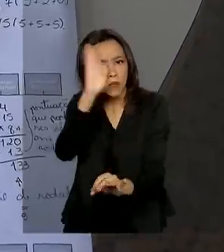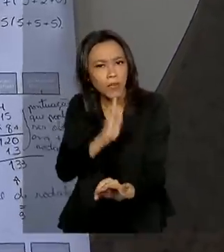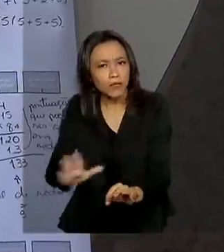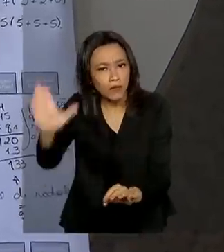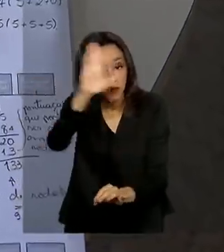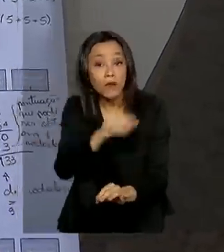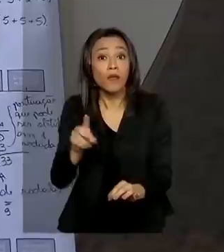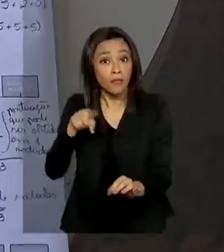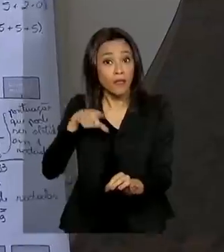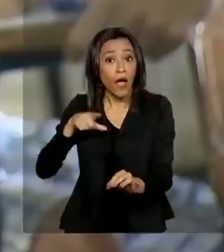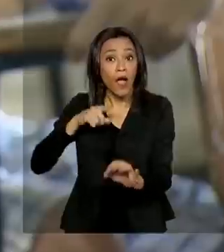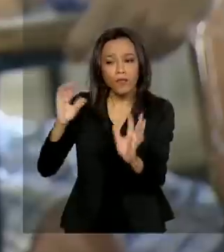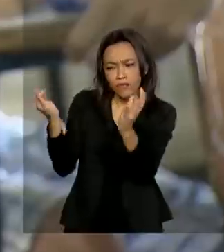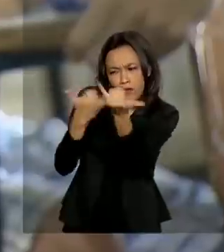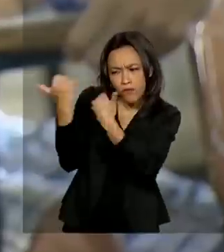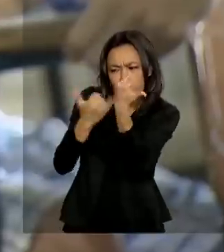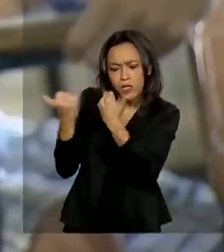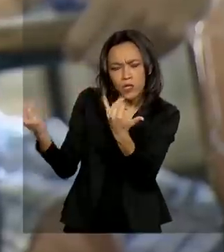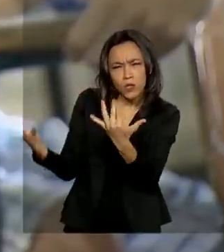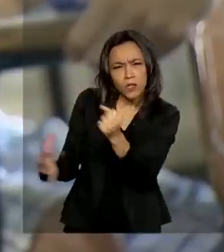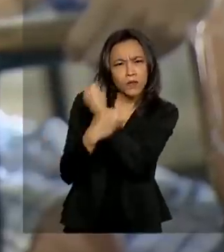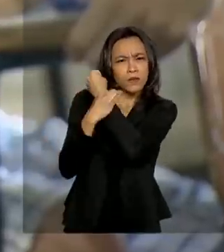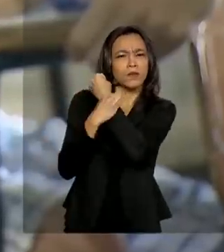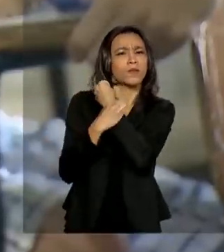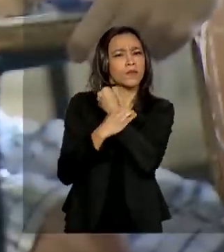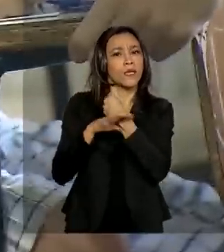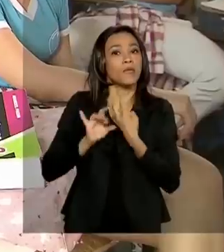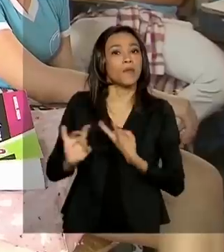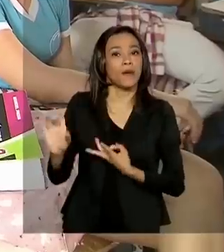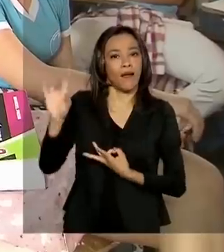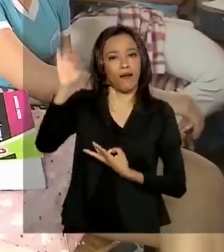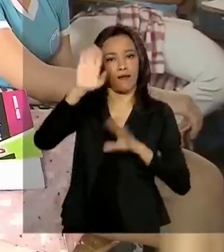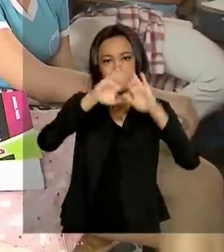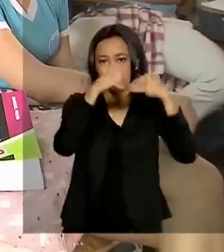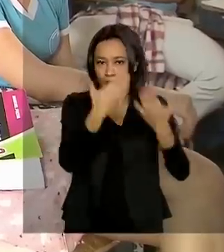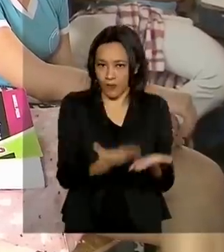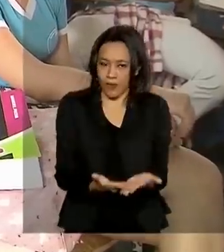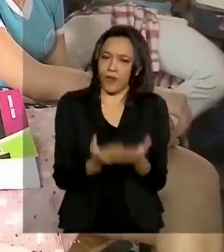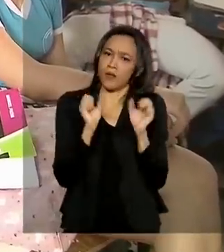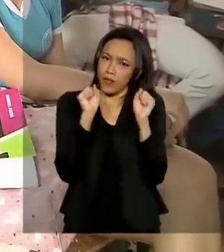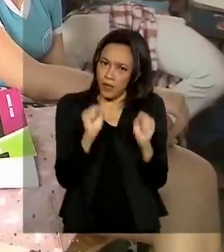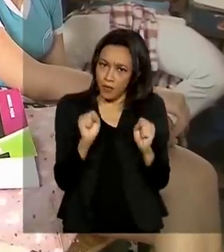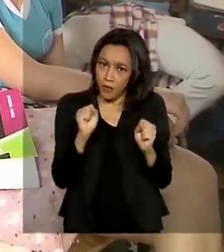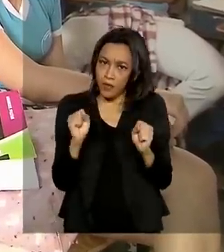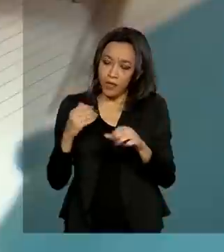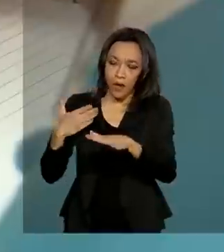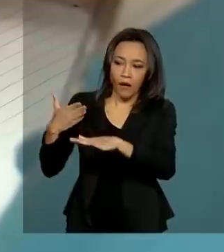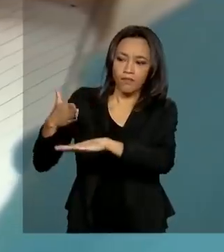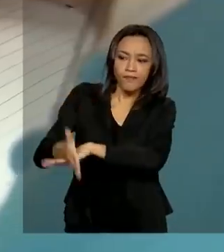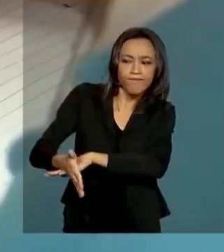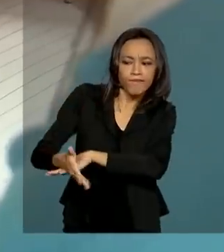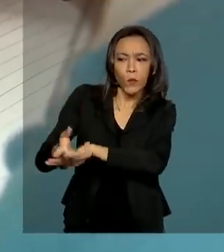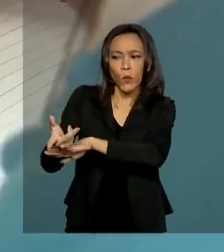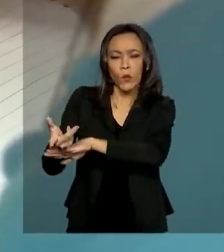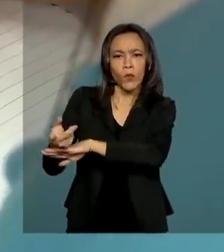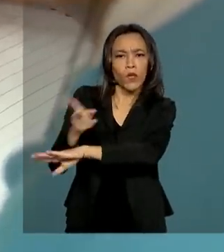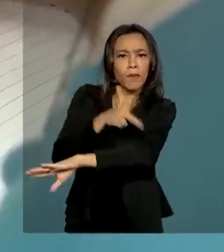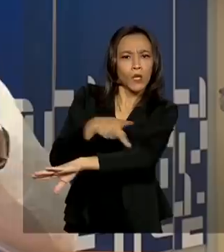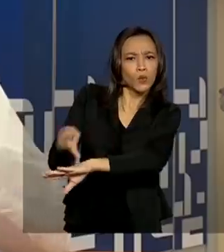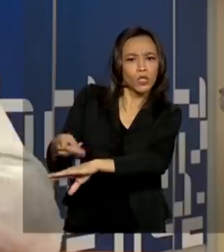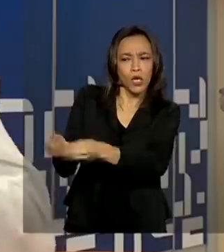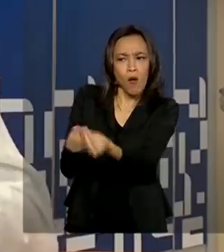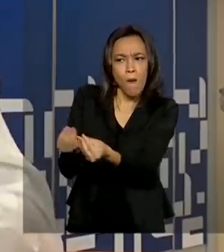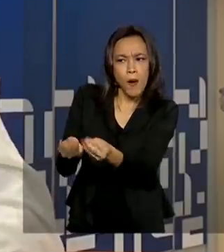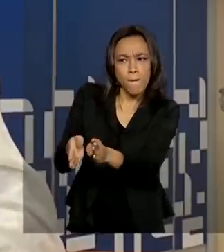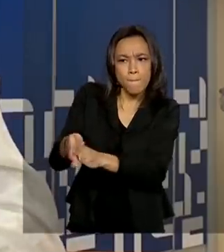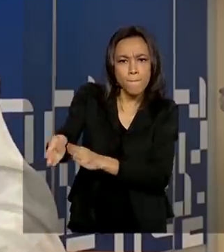possível ter informações mais precisas e por escola e poderão ser feitas intervenções pedagógicas em um menor tempo.